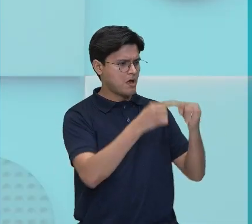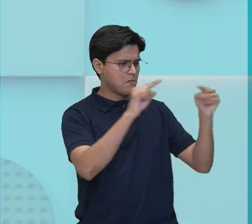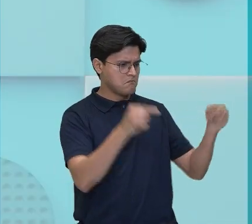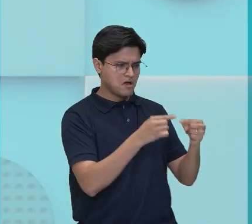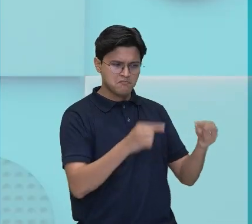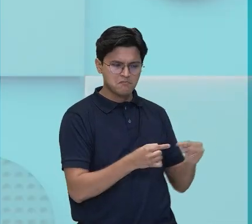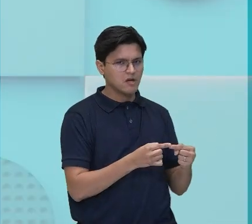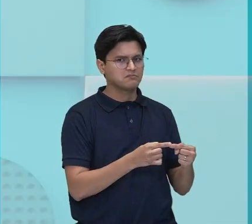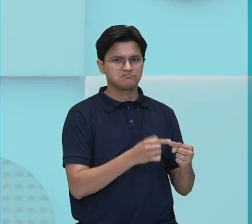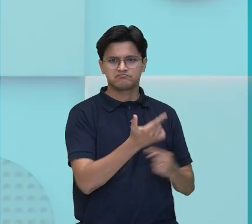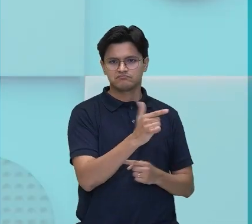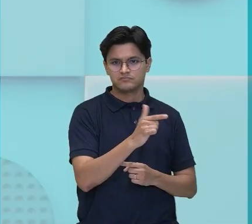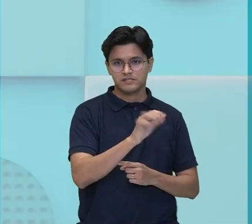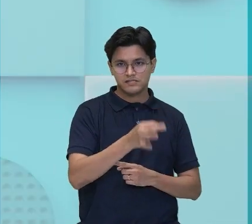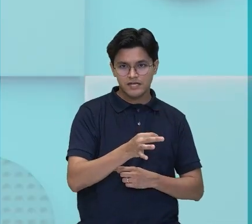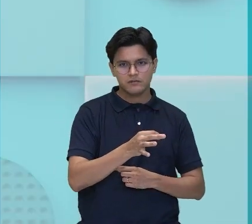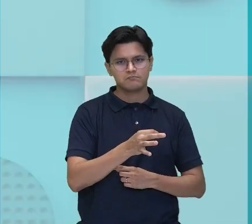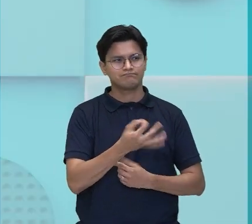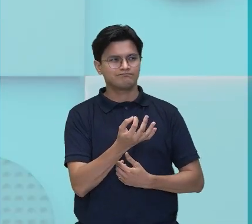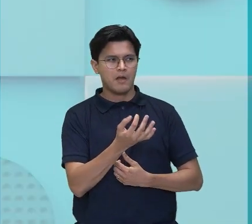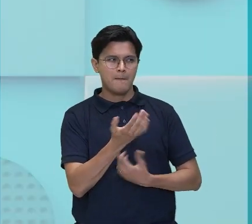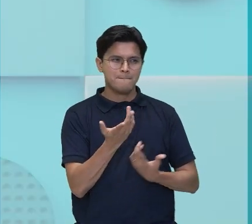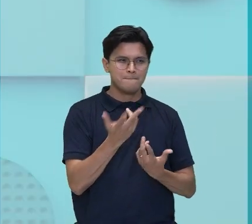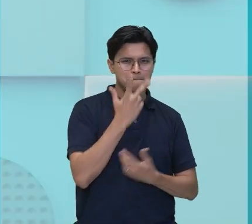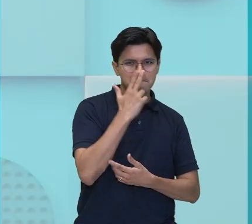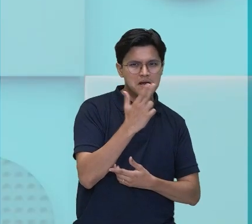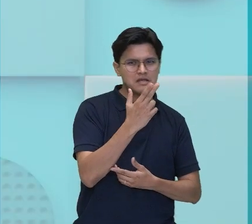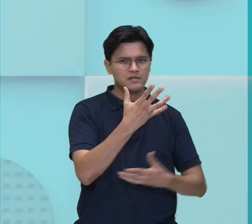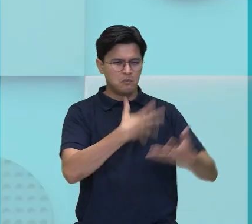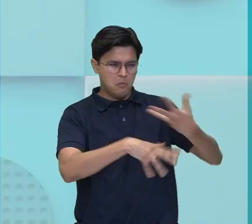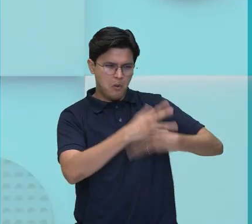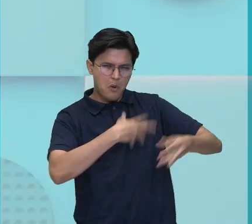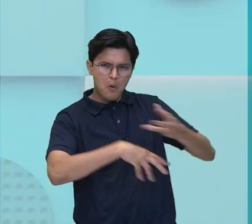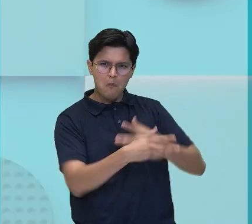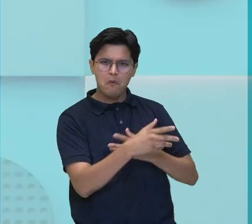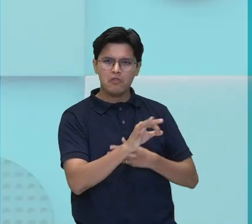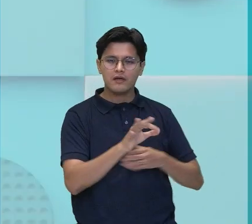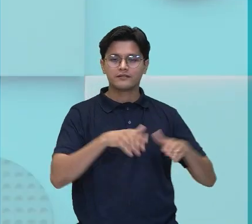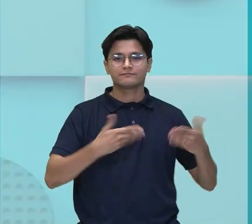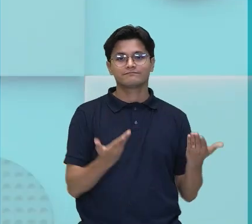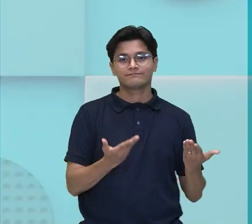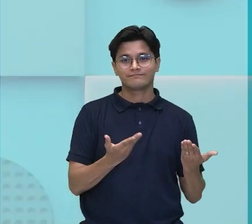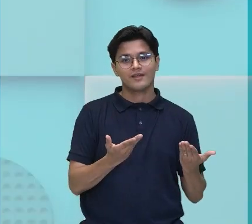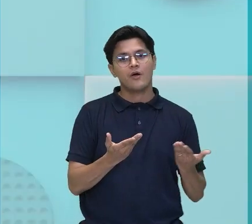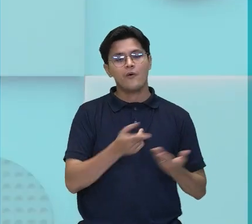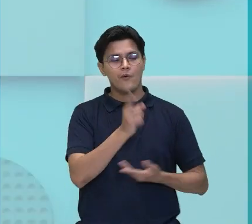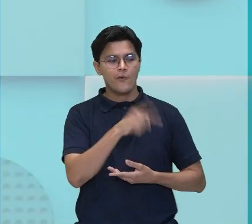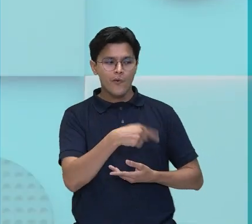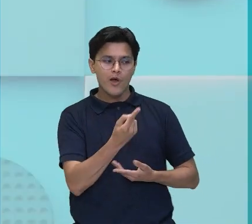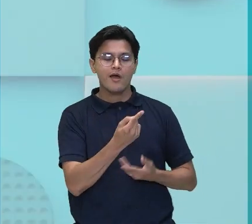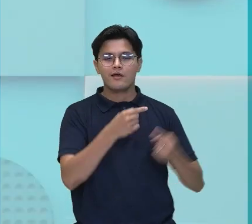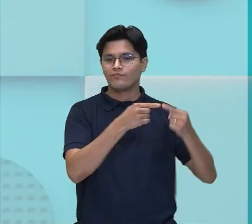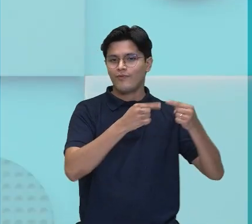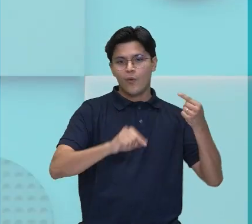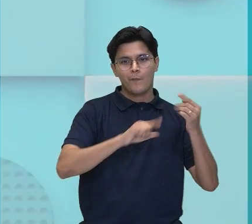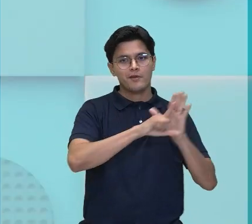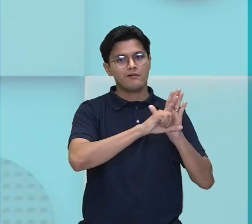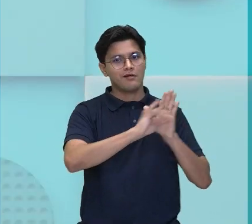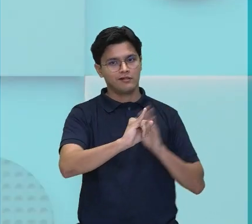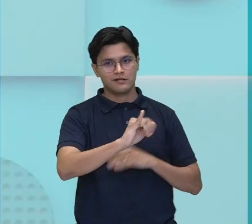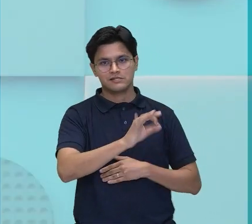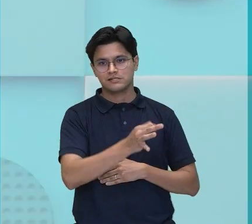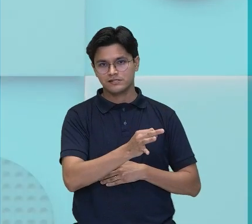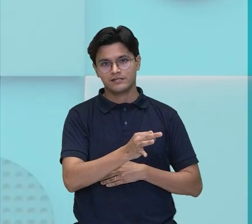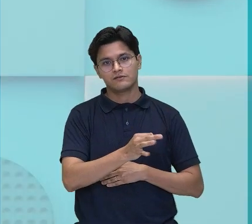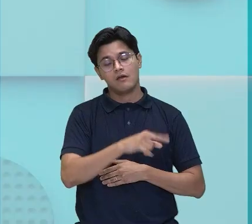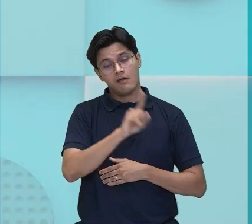bagunçado, então esteticamente não é muito agradável, né? Então, é um meio de transgressão. E ele, inclusive, fala que é um meio de